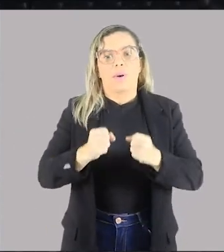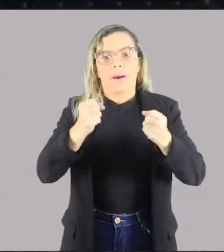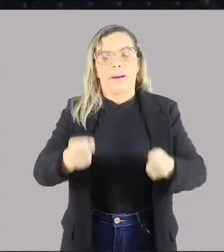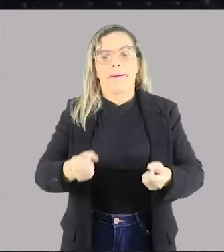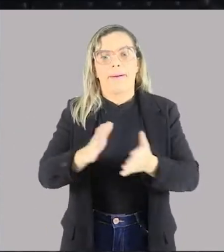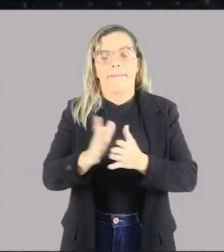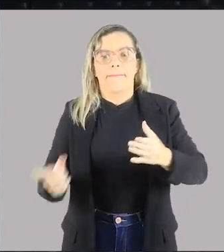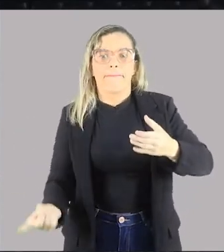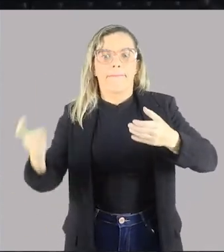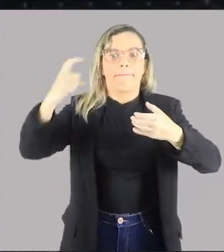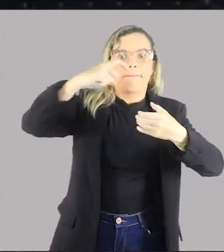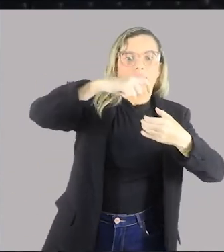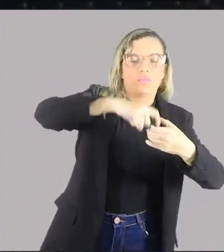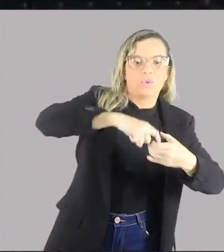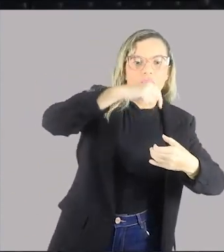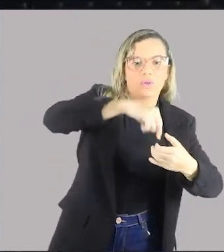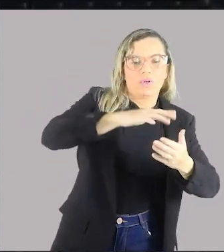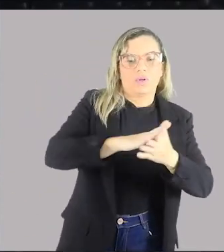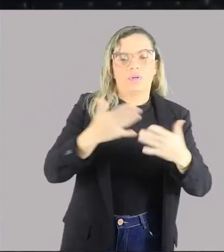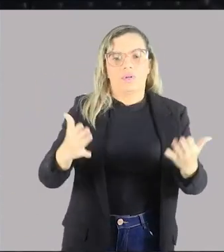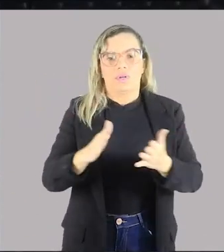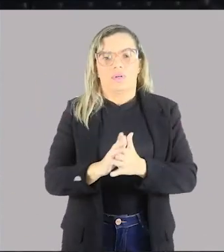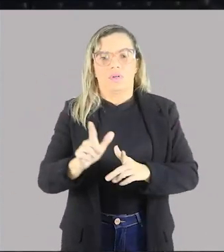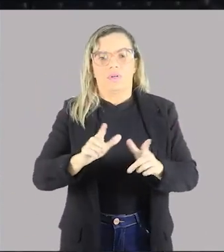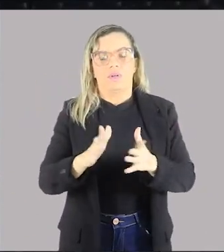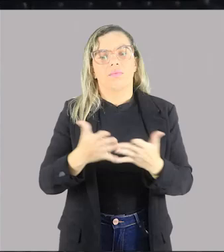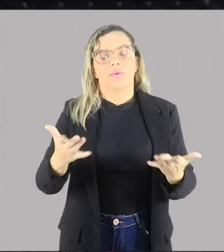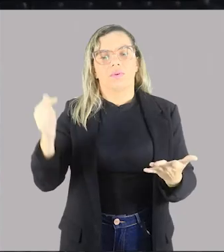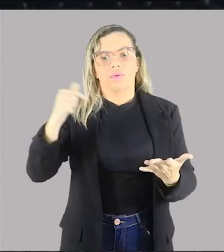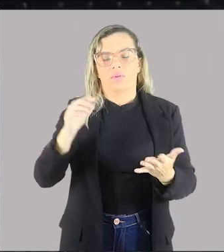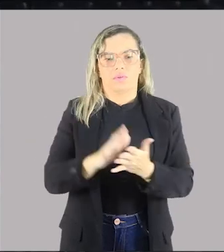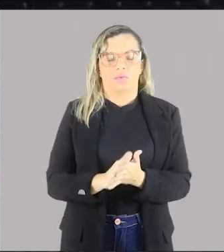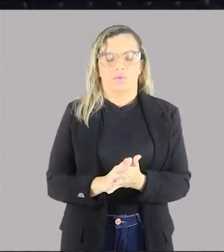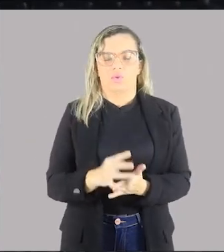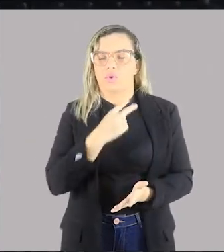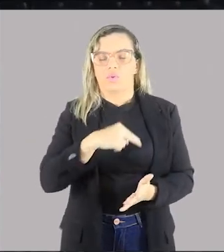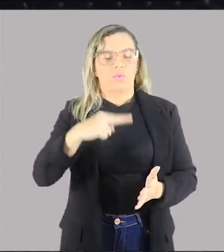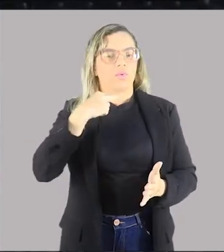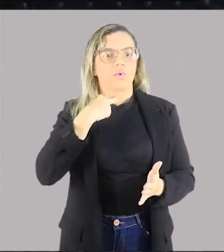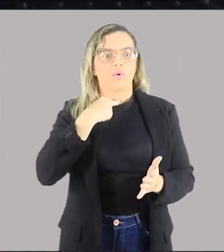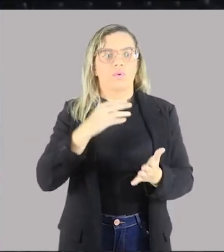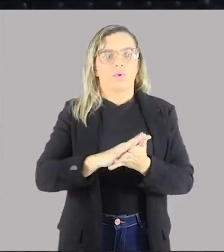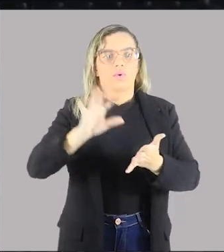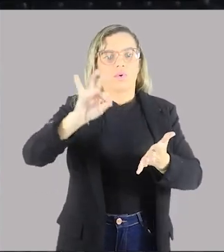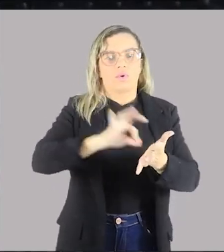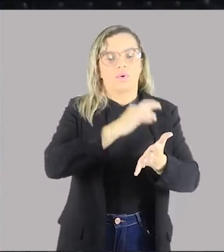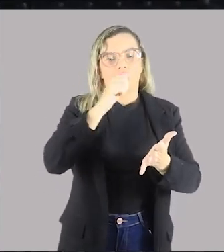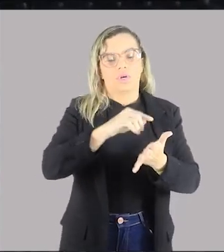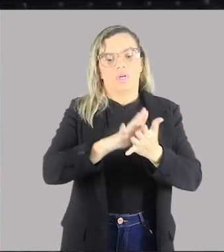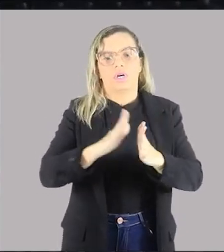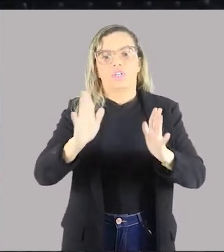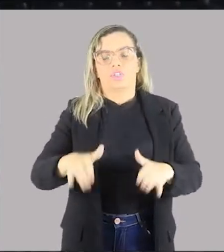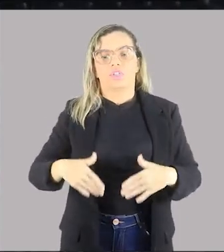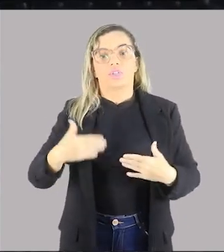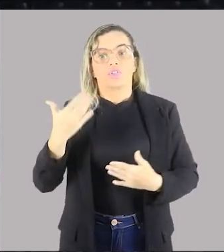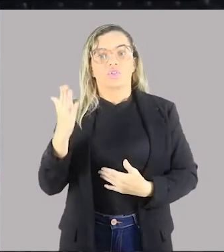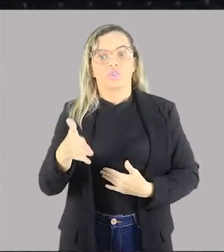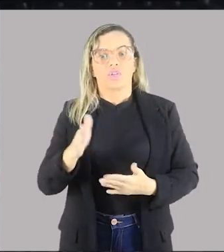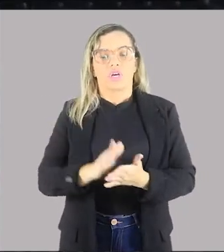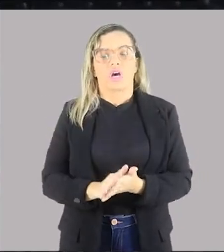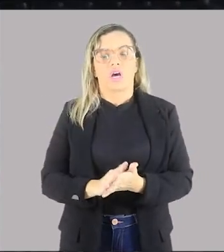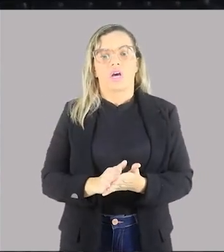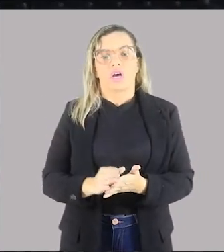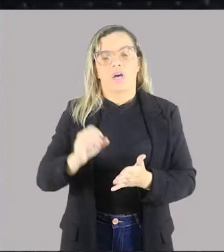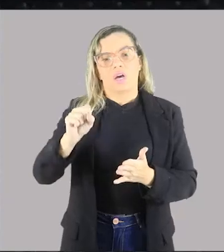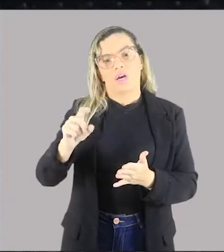seja, essa reincidência não vai mais aparecer nos seus registros. Para a suspensão, no entanto, é necessário que se passem 5